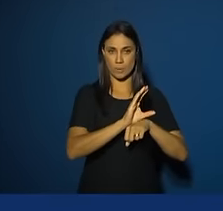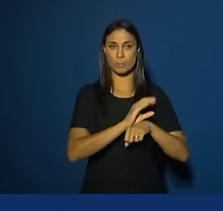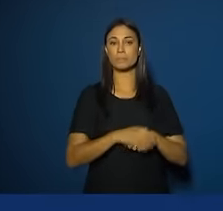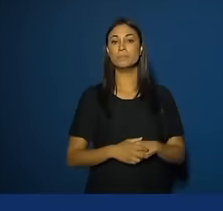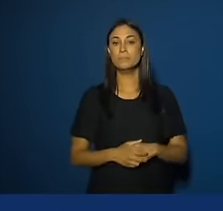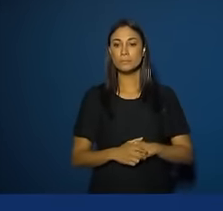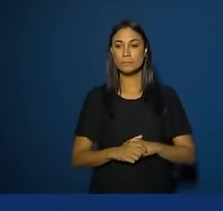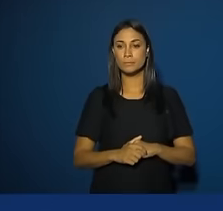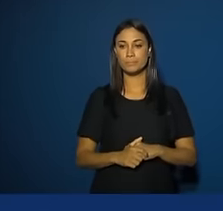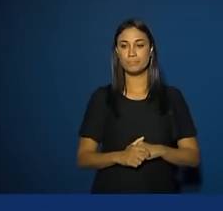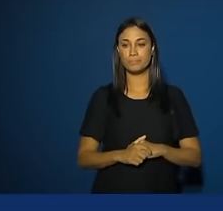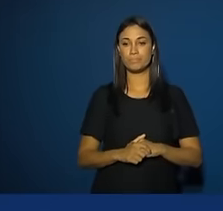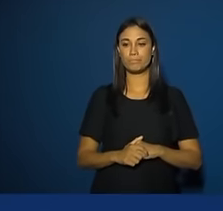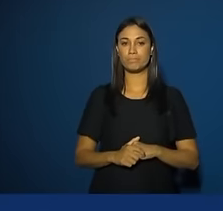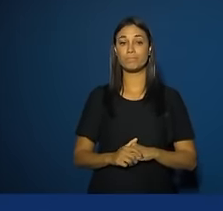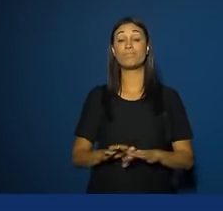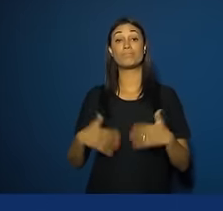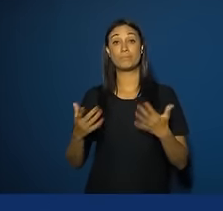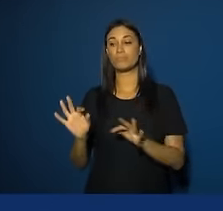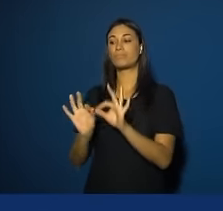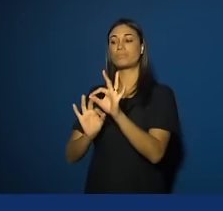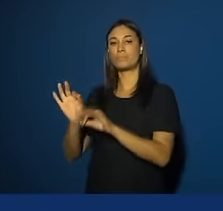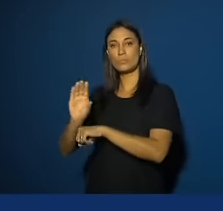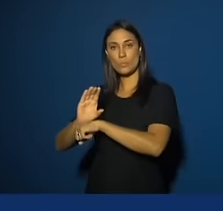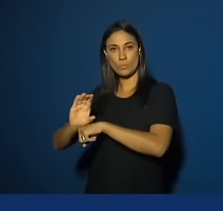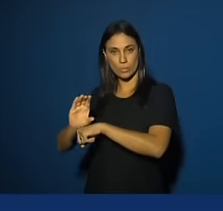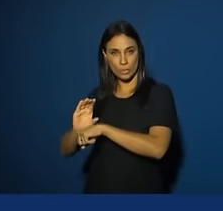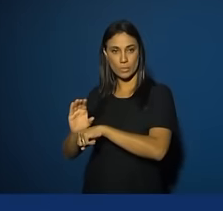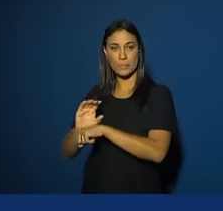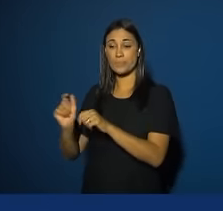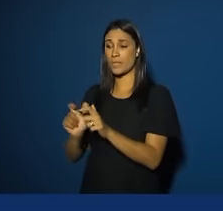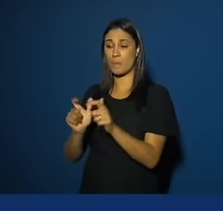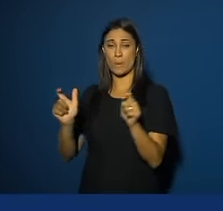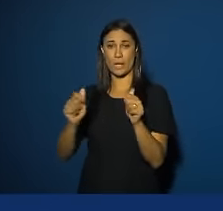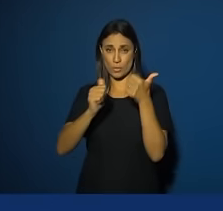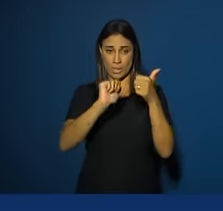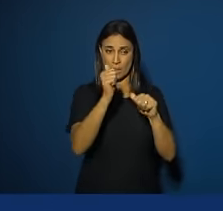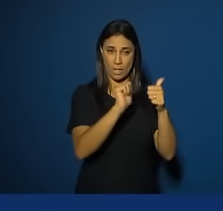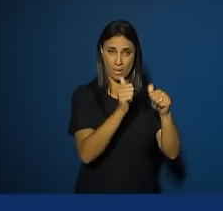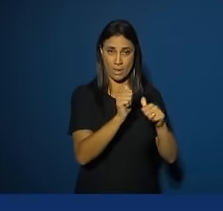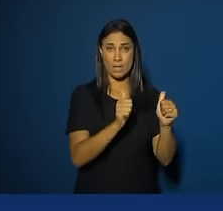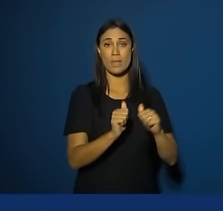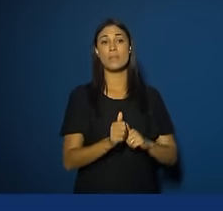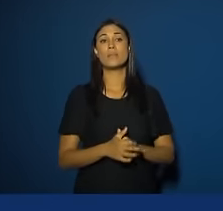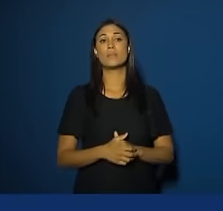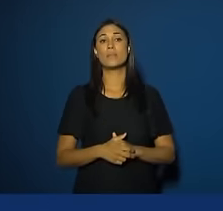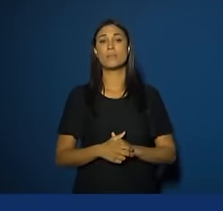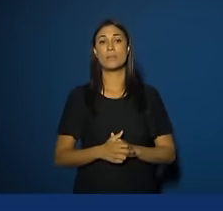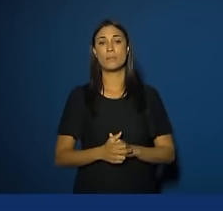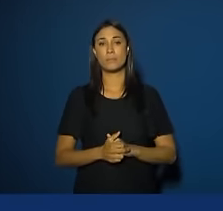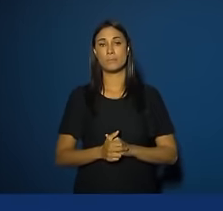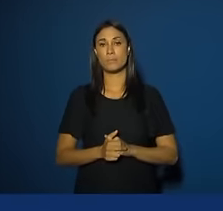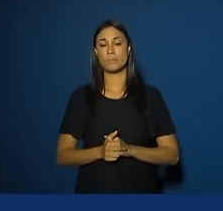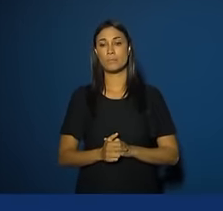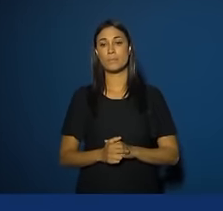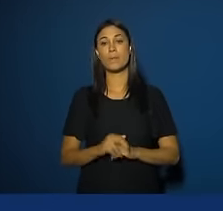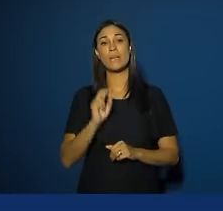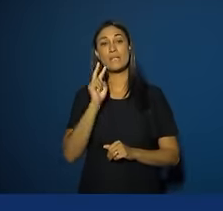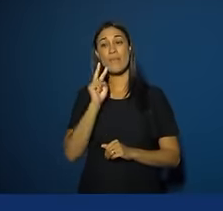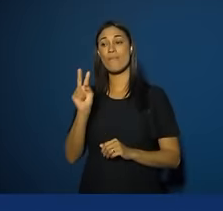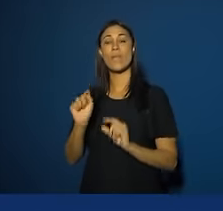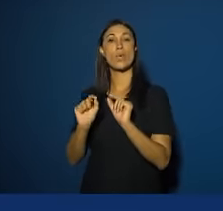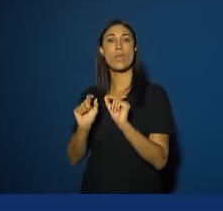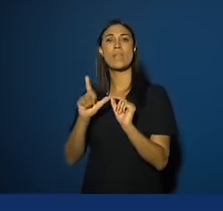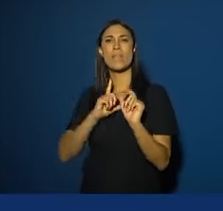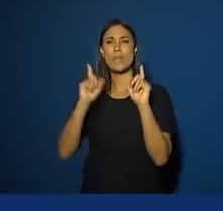Brasil nesse arranjo institucional boa parte dos analistas aí eu me coloco nesse time vê